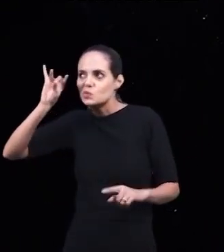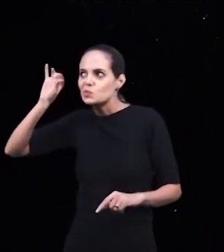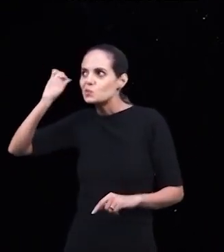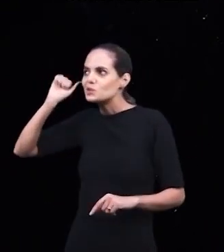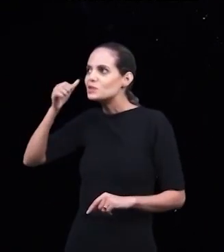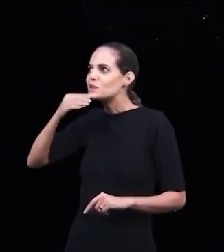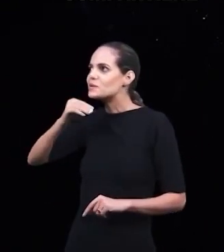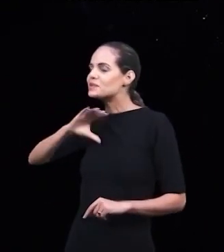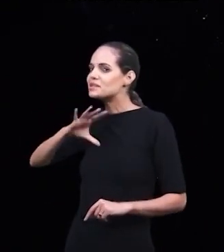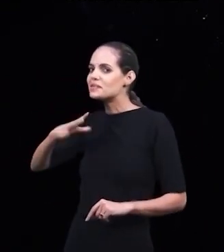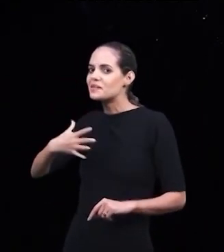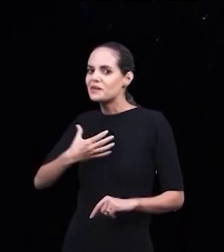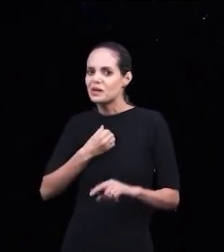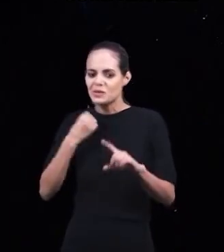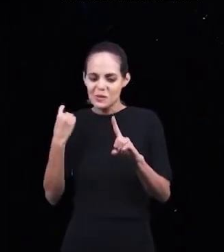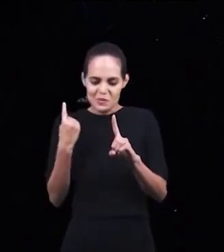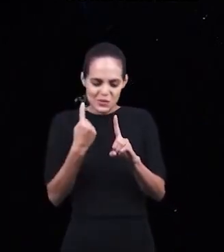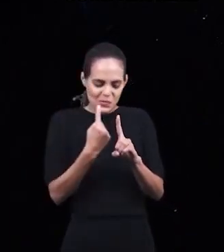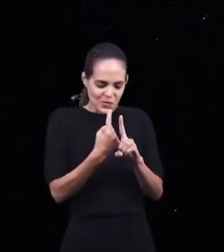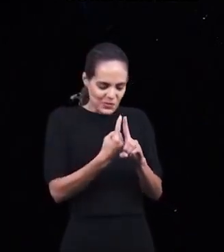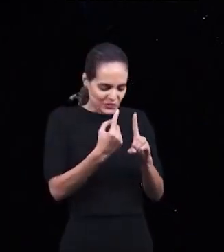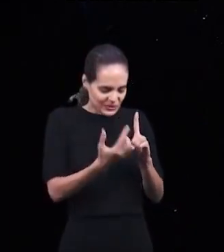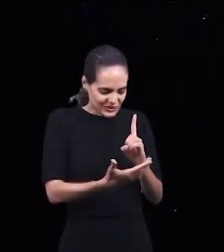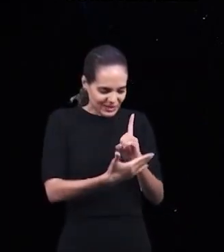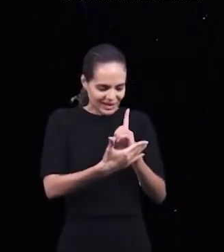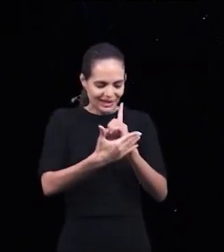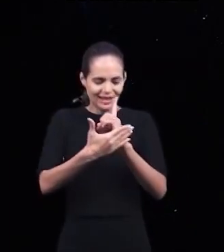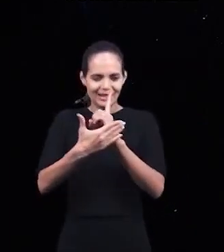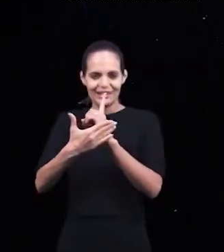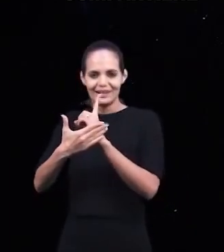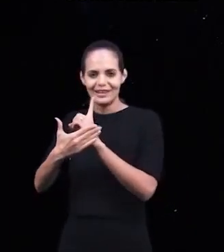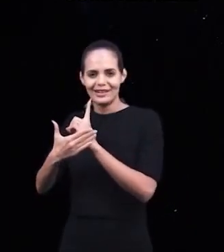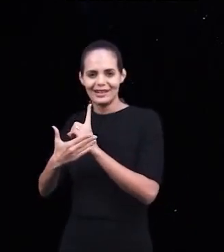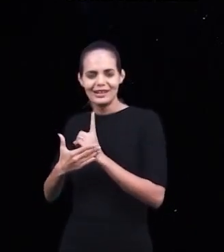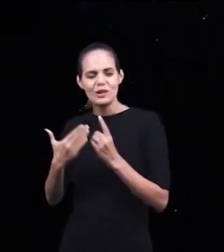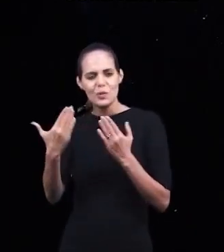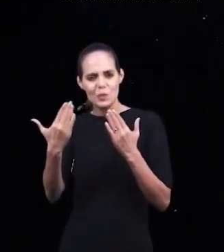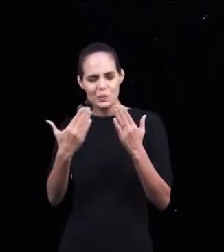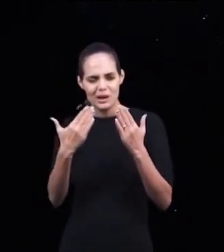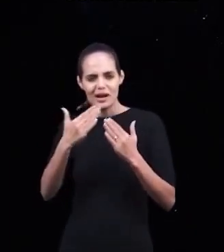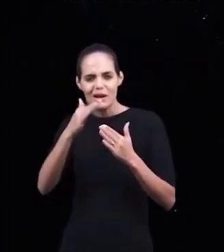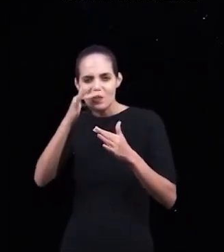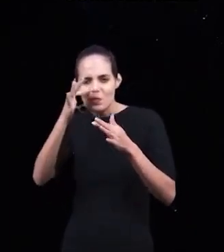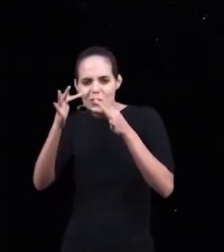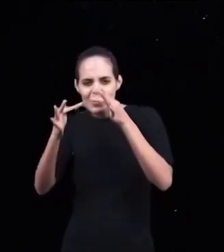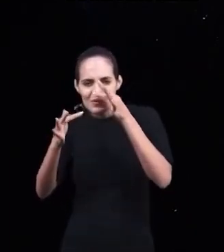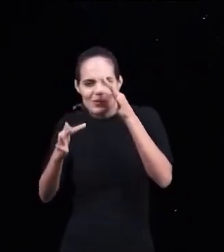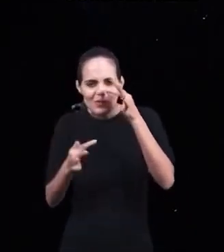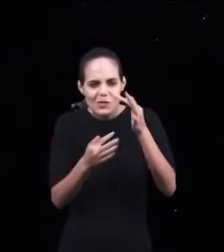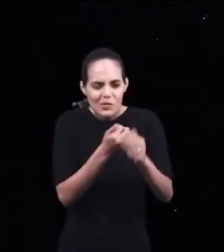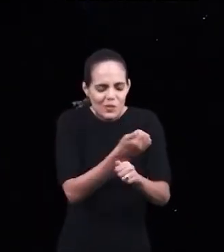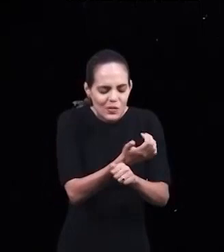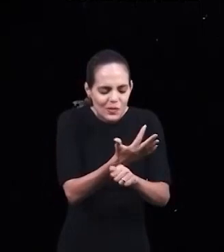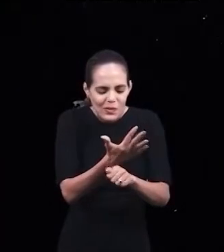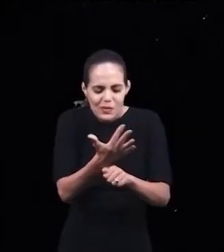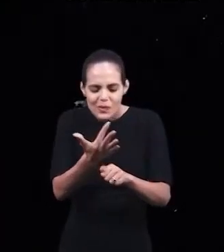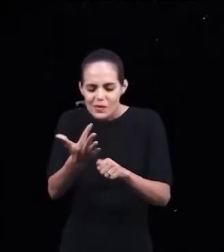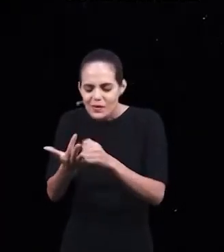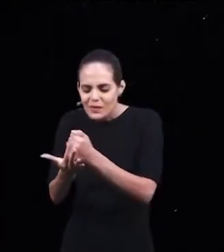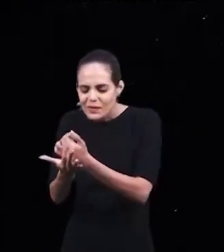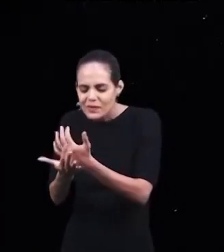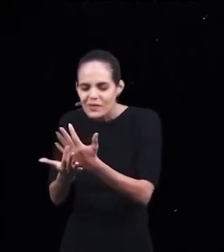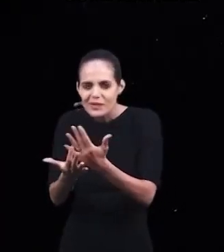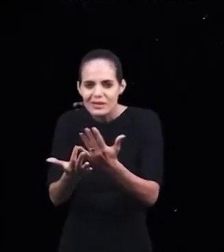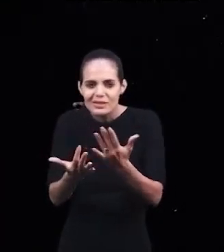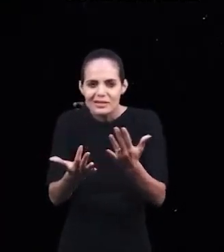Salvador me achou. Tal como a flor que no jardim